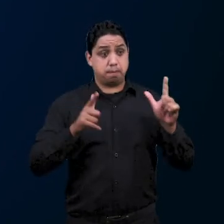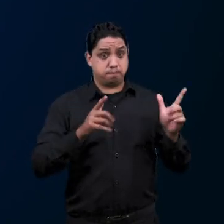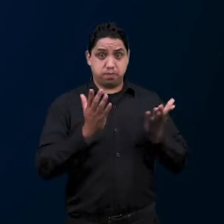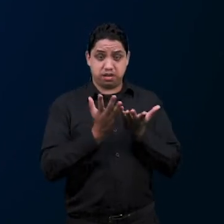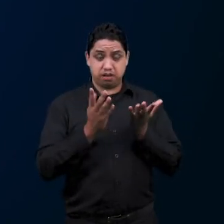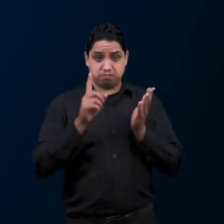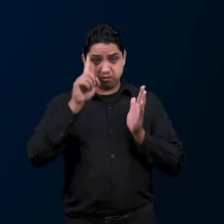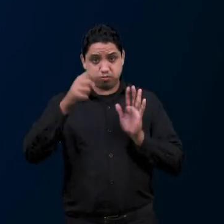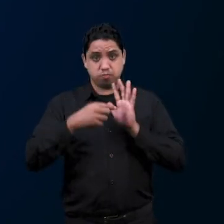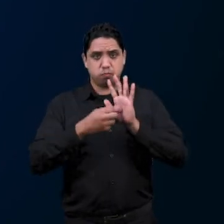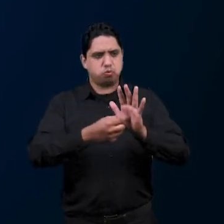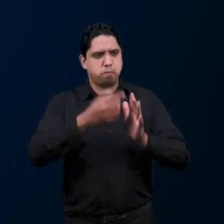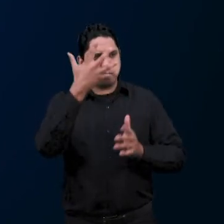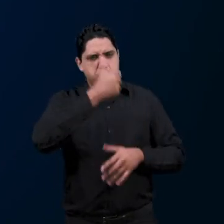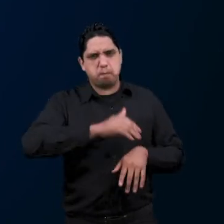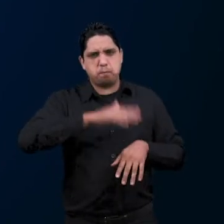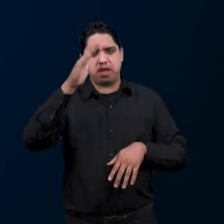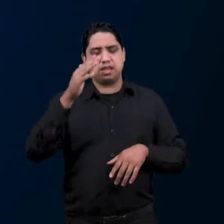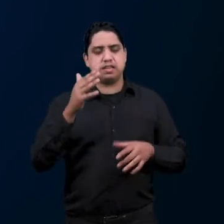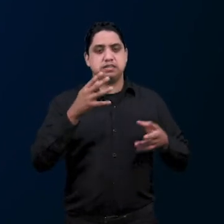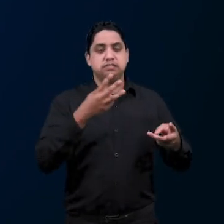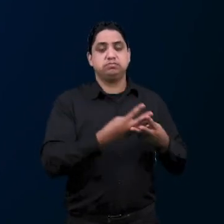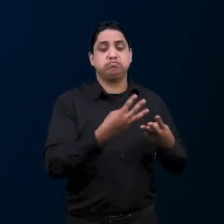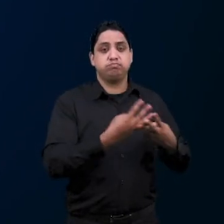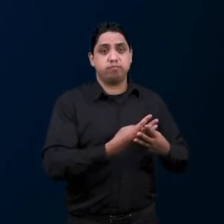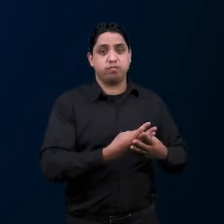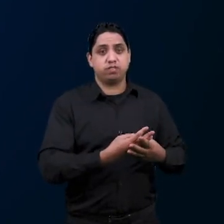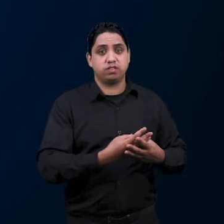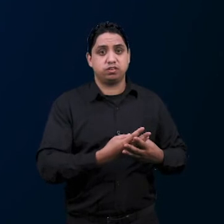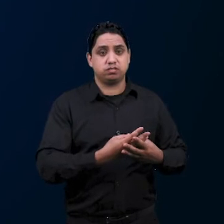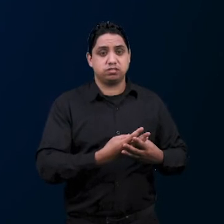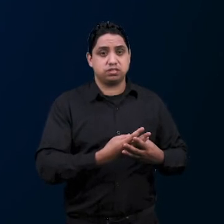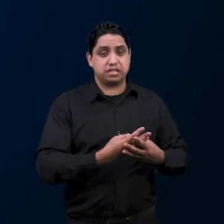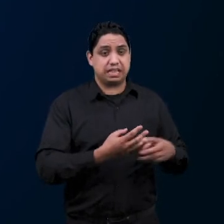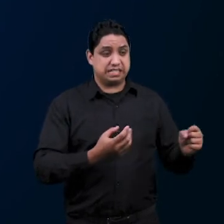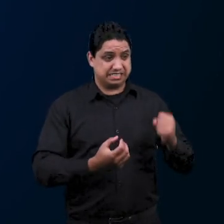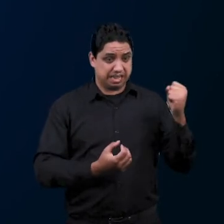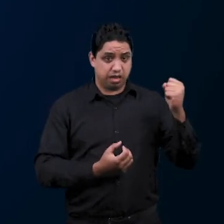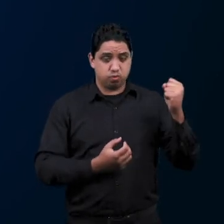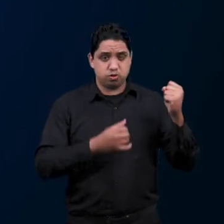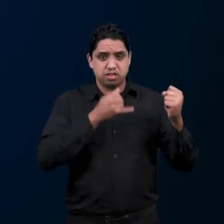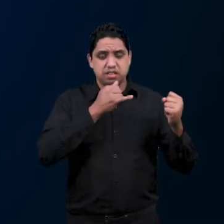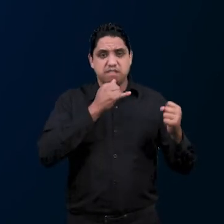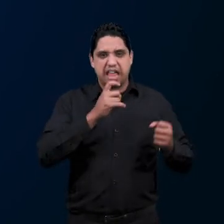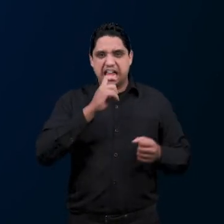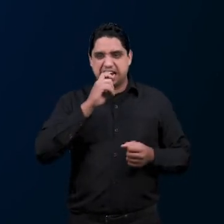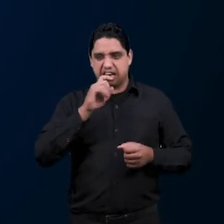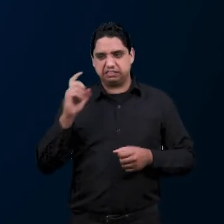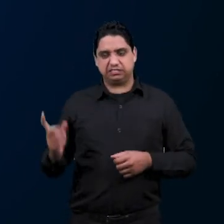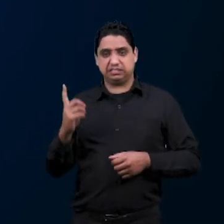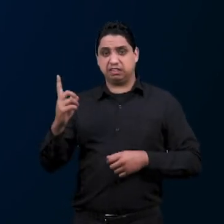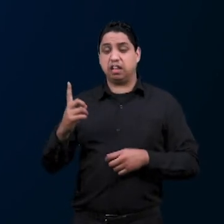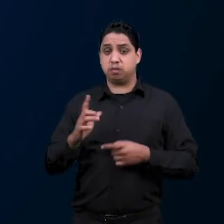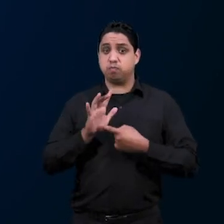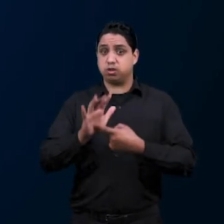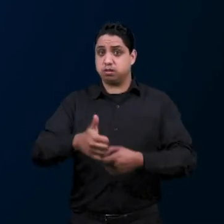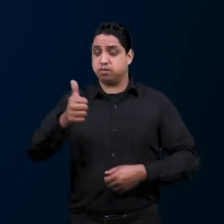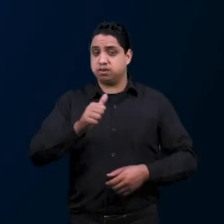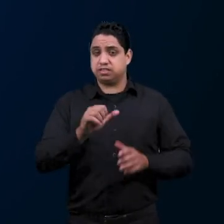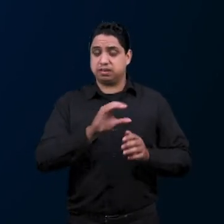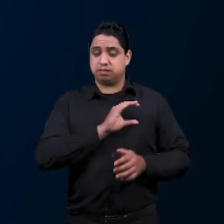jovem mais belo de todo Israel. E essa vaidade trouxe inveja de Saul em relação a Davi, conforme nos é mostrado em